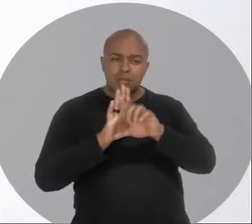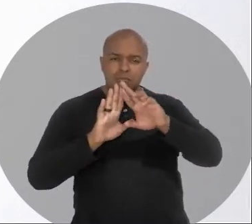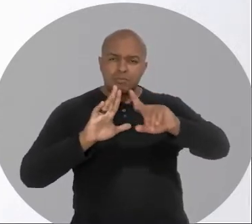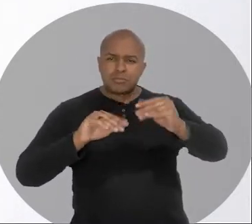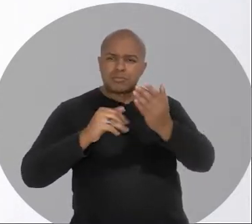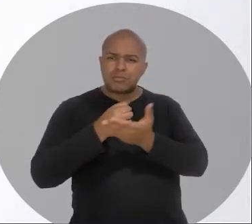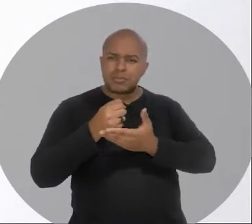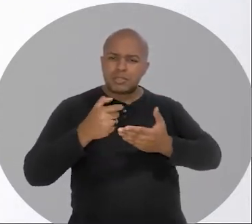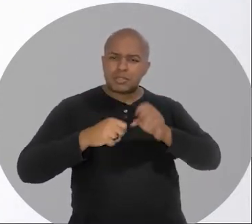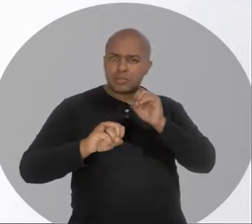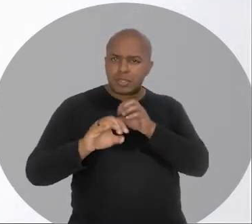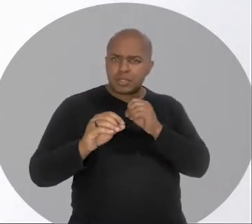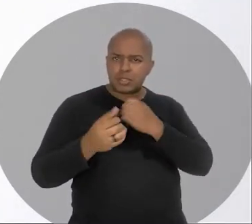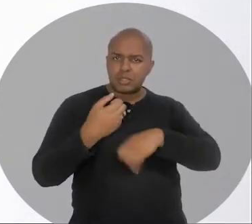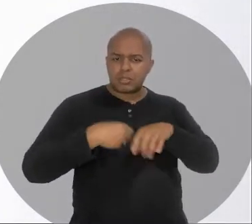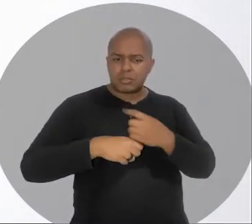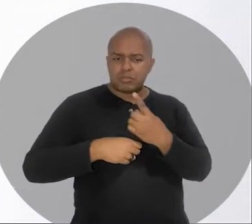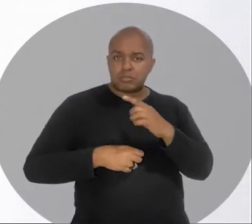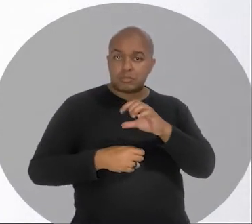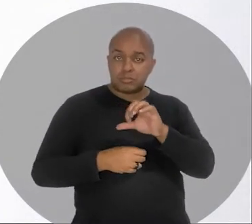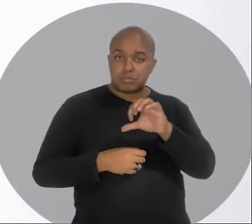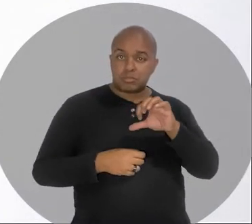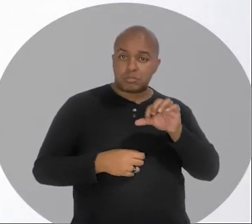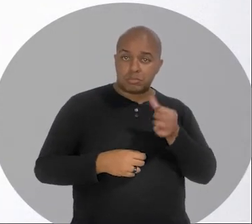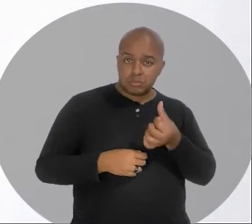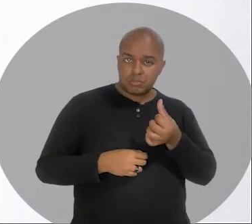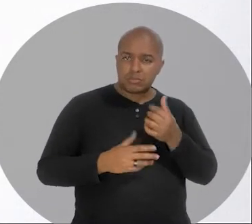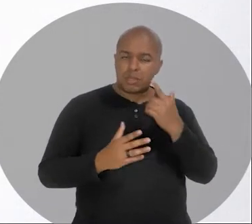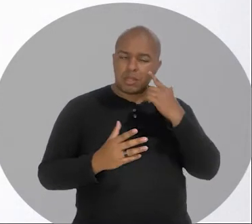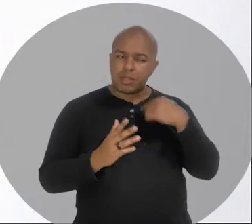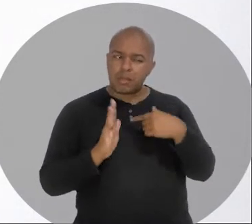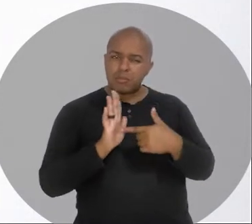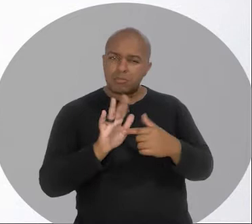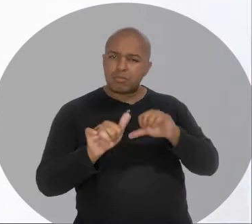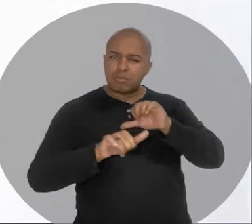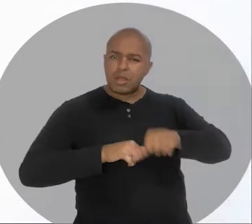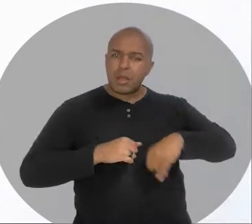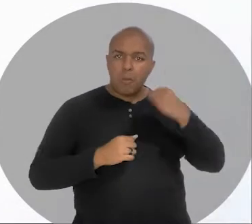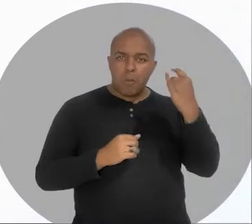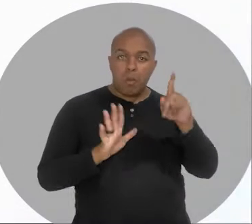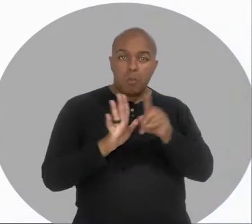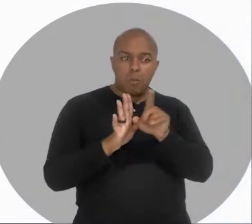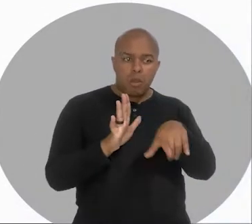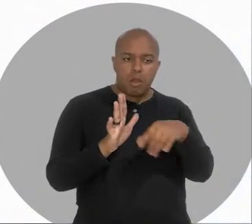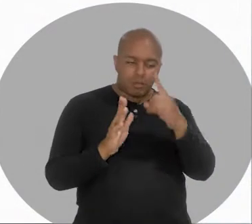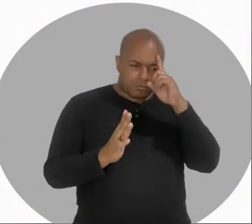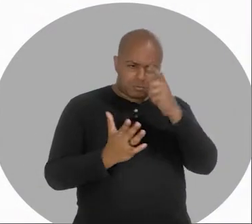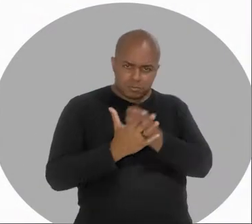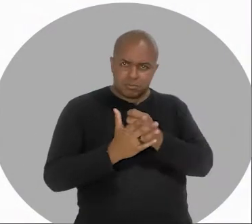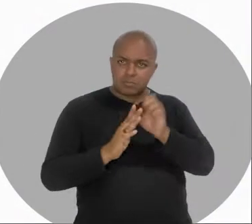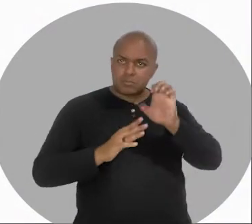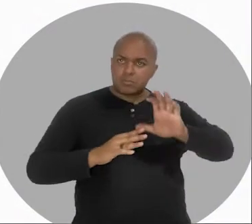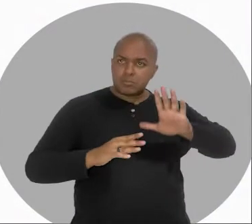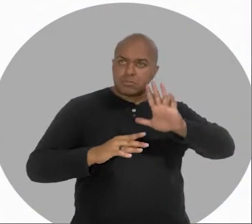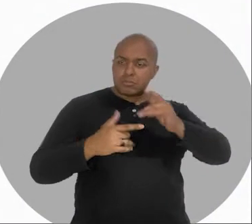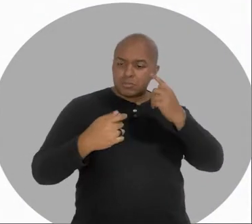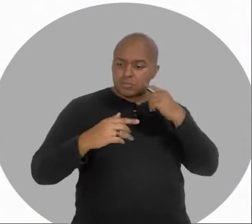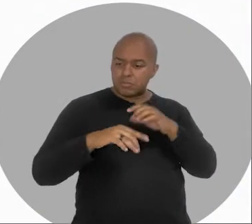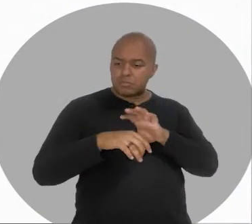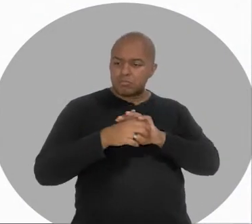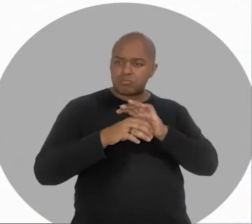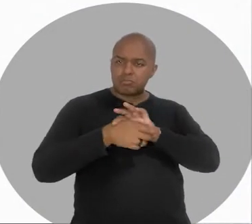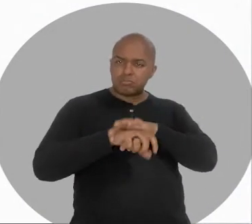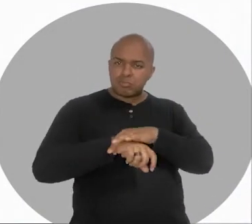da Educação de 1996 promoveu uma mudança fundamental ao definir que o Estado deve garantir